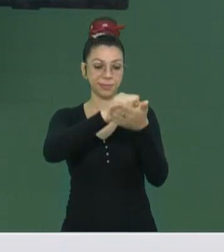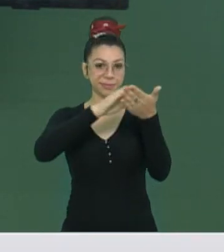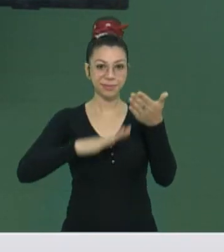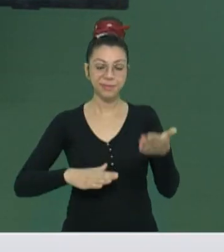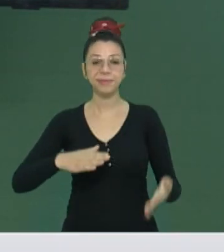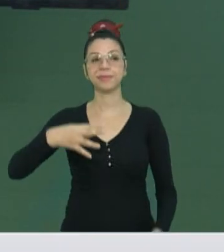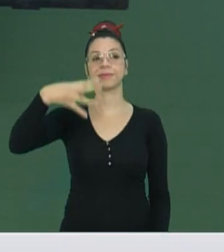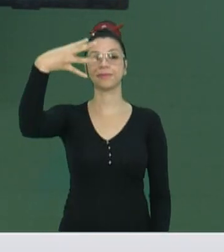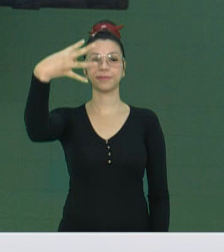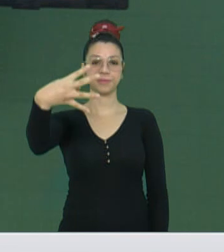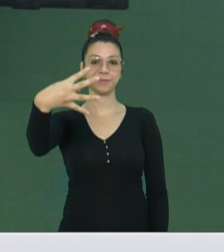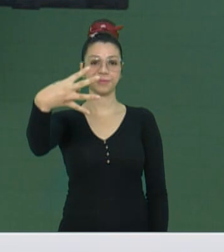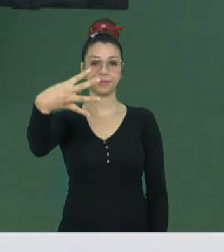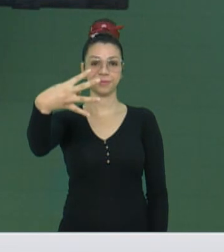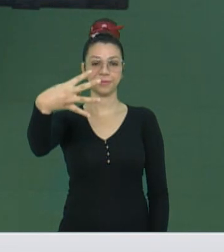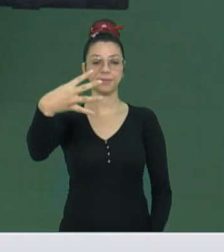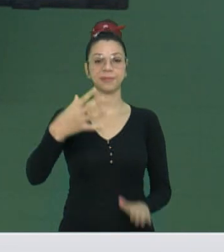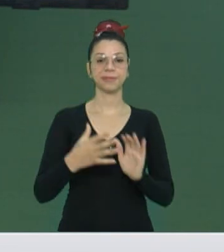Atividade 4.